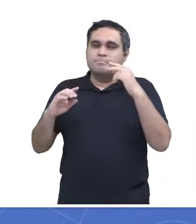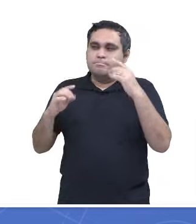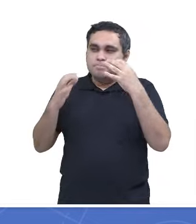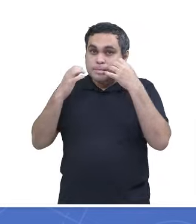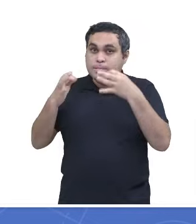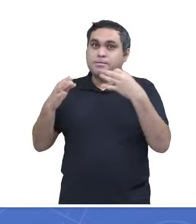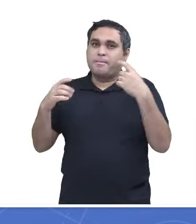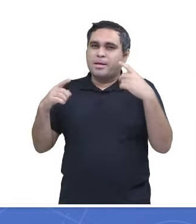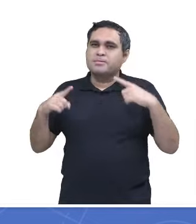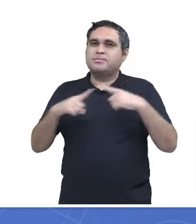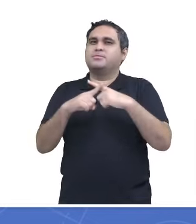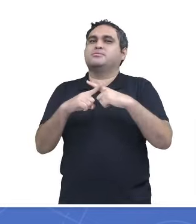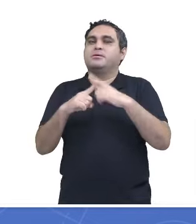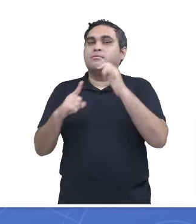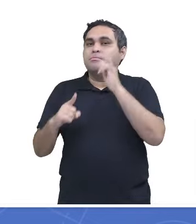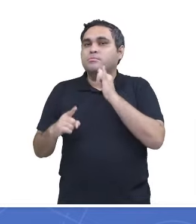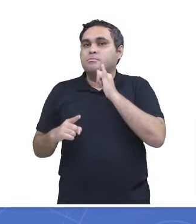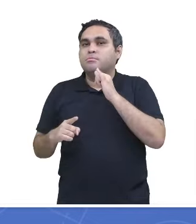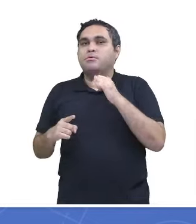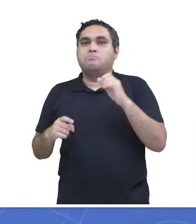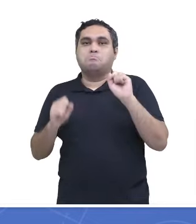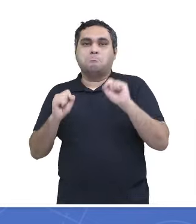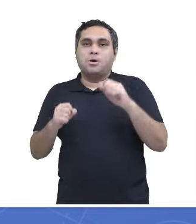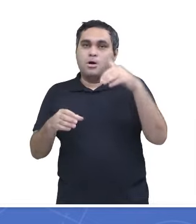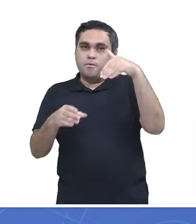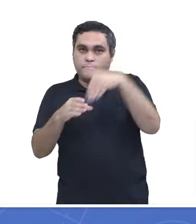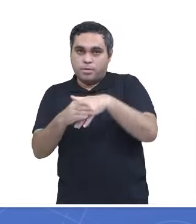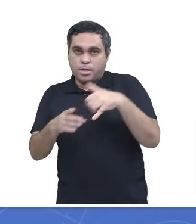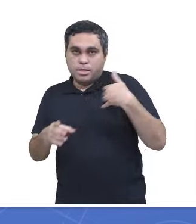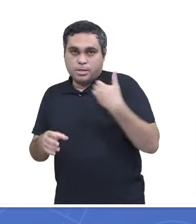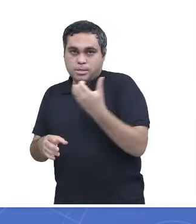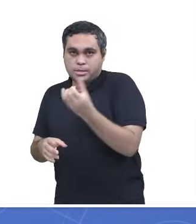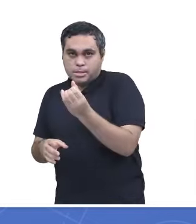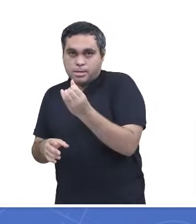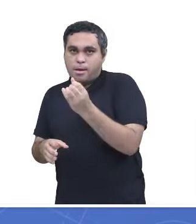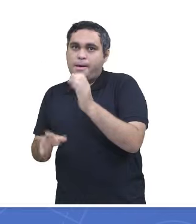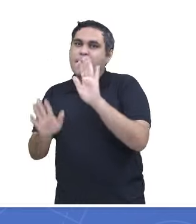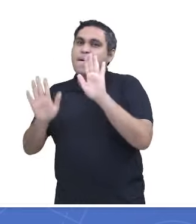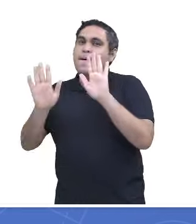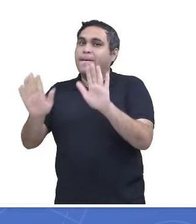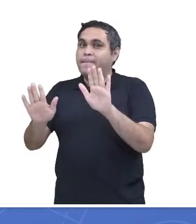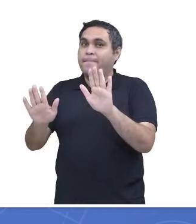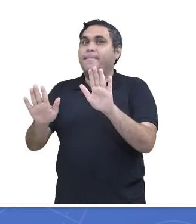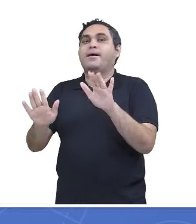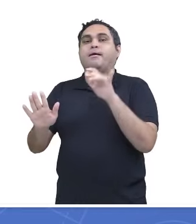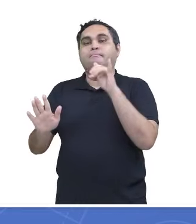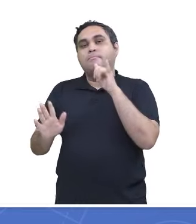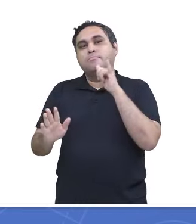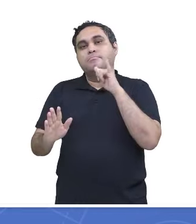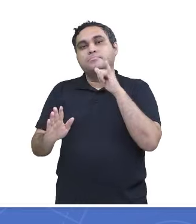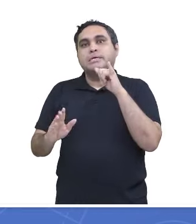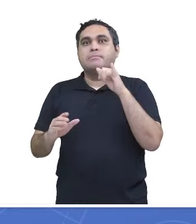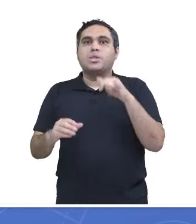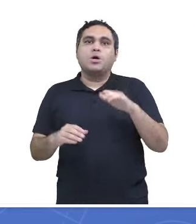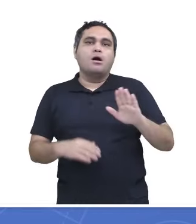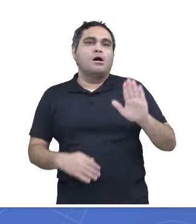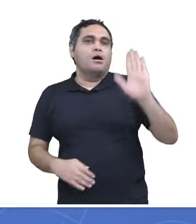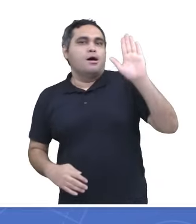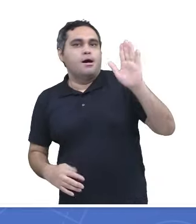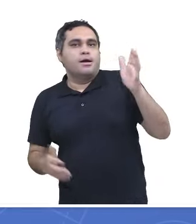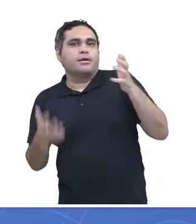exemplo, o direito para votar a partir dos 16, porém, a entrada efetiva na vida política